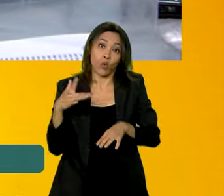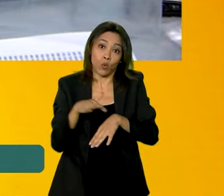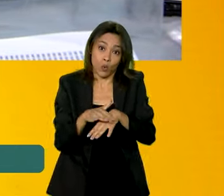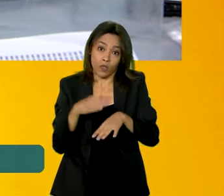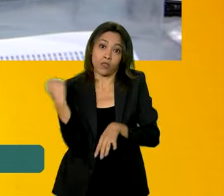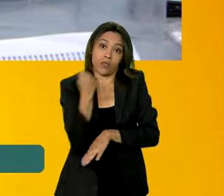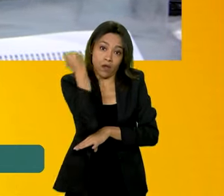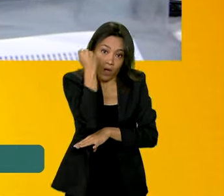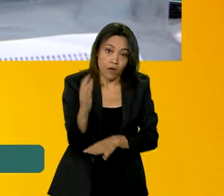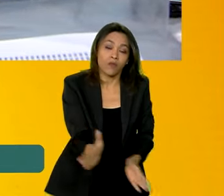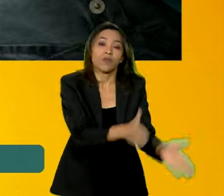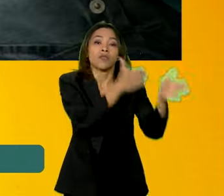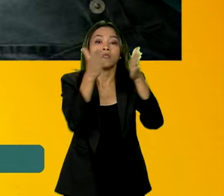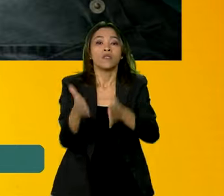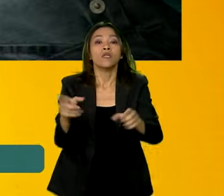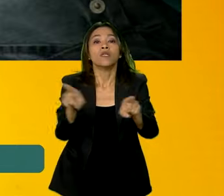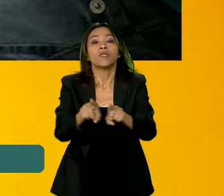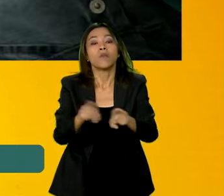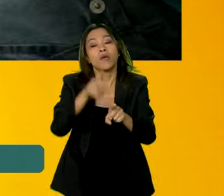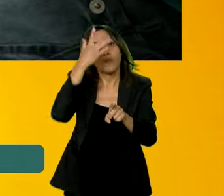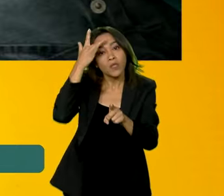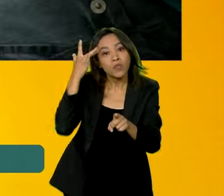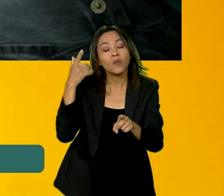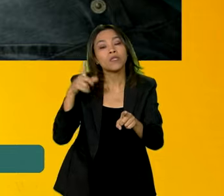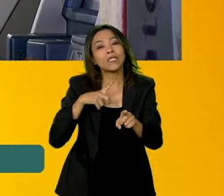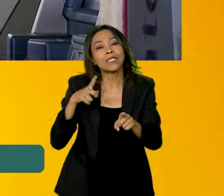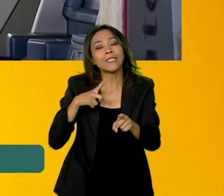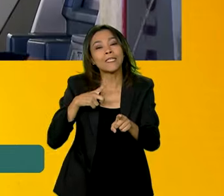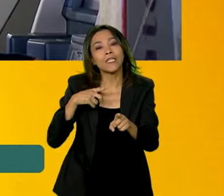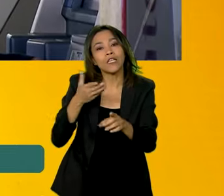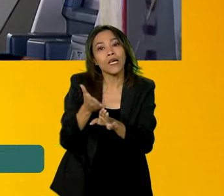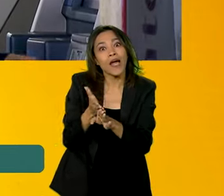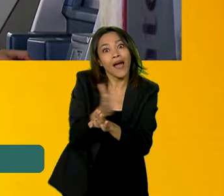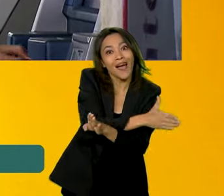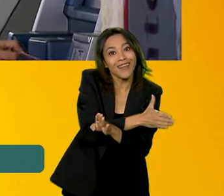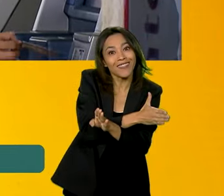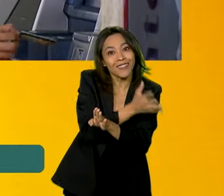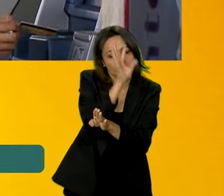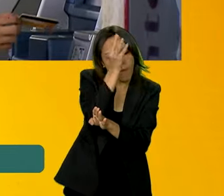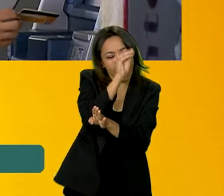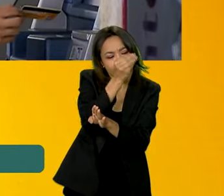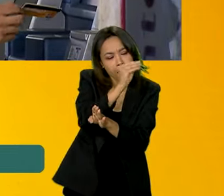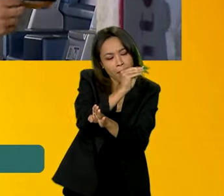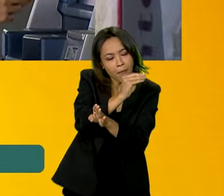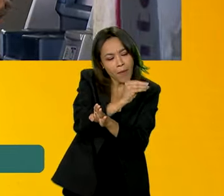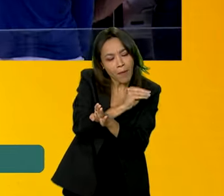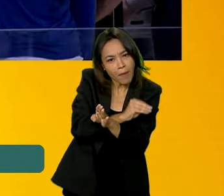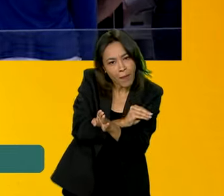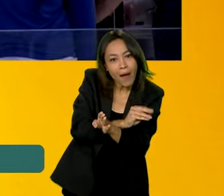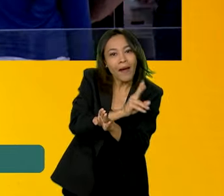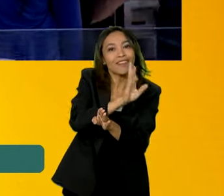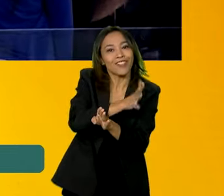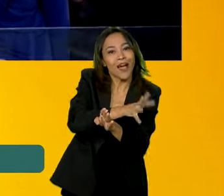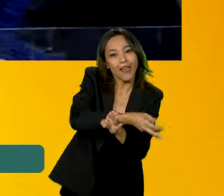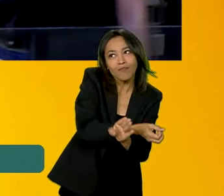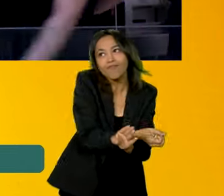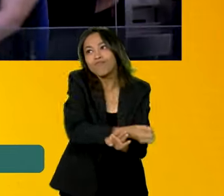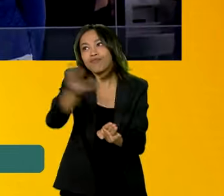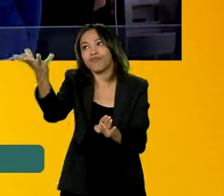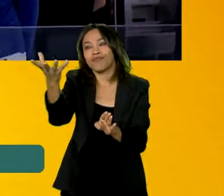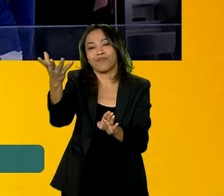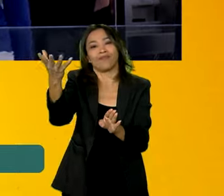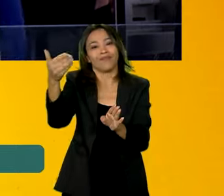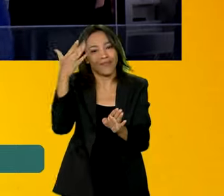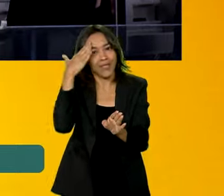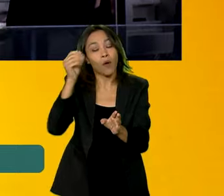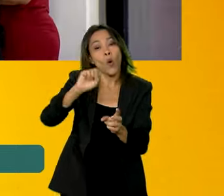disso, prioridade também para aqueles que optaram pela declaração pré-preenchida e também aqueles que fizeram a opção da restituição